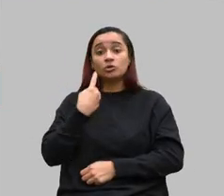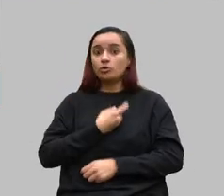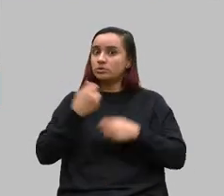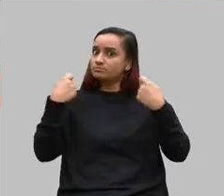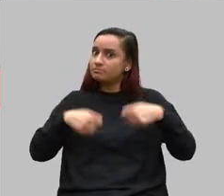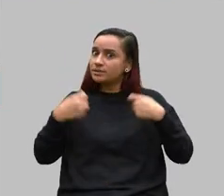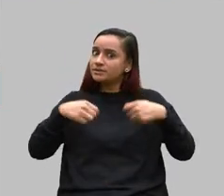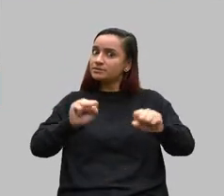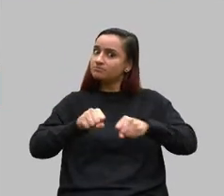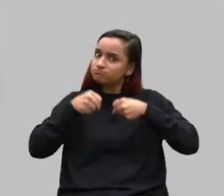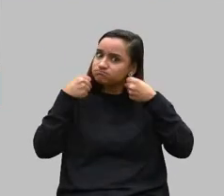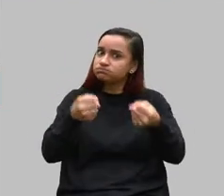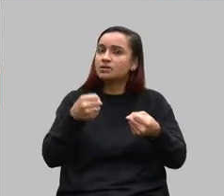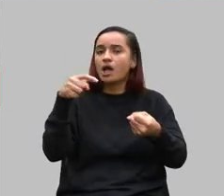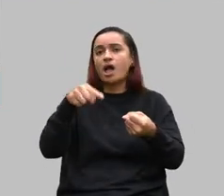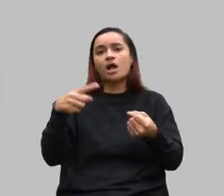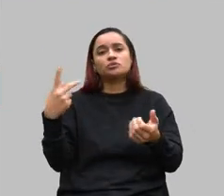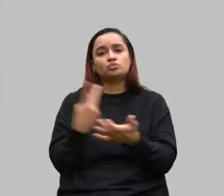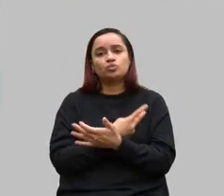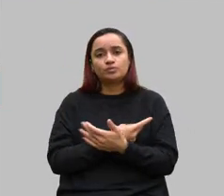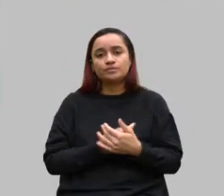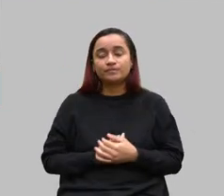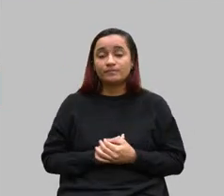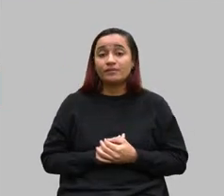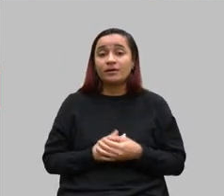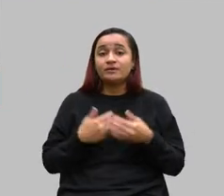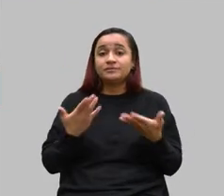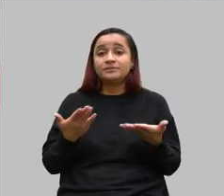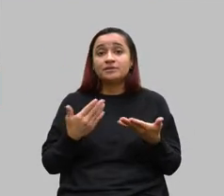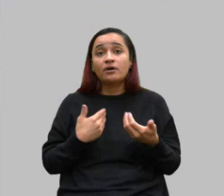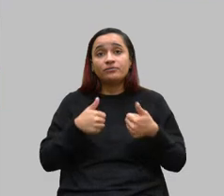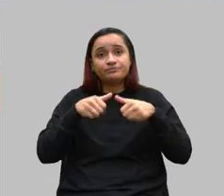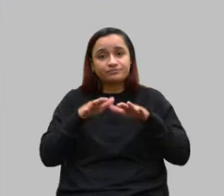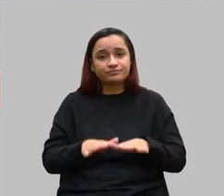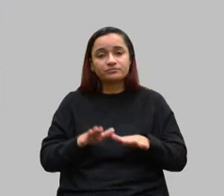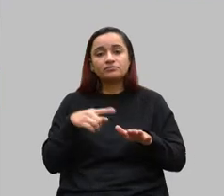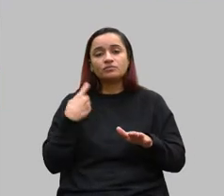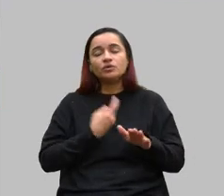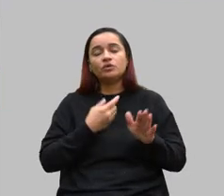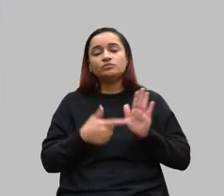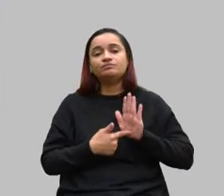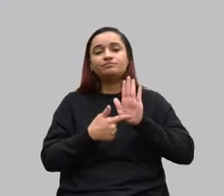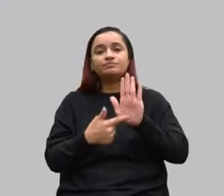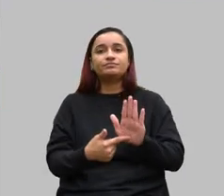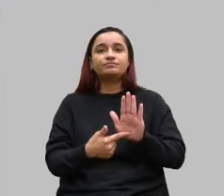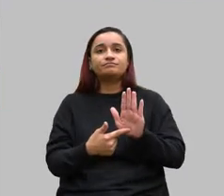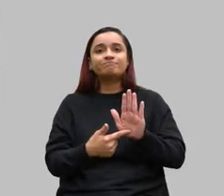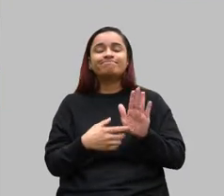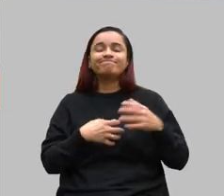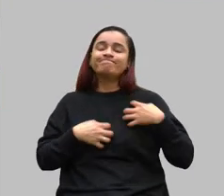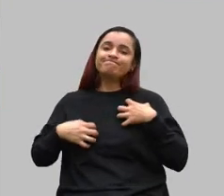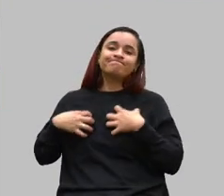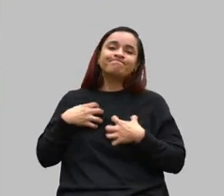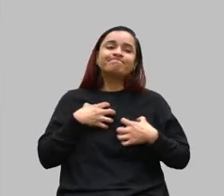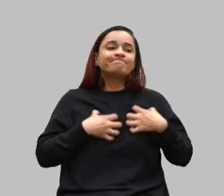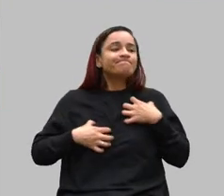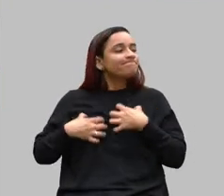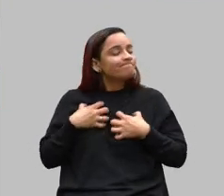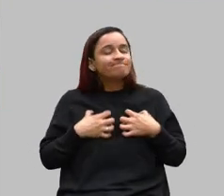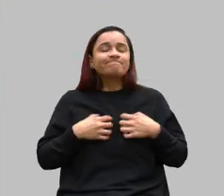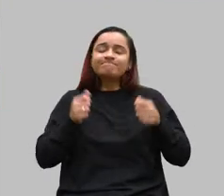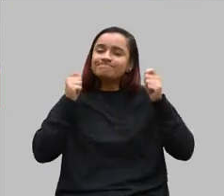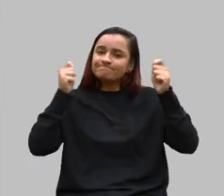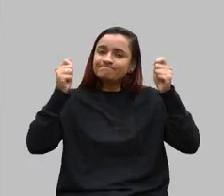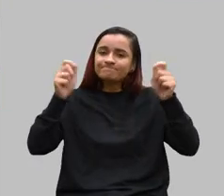essa situação então fica aqui consignado a nossa eh indignação com relação